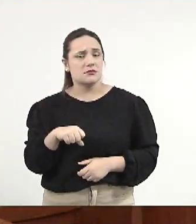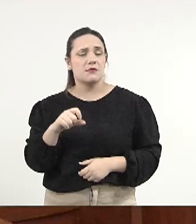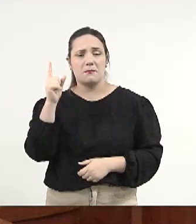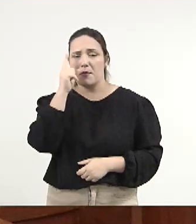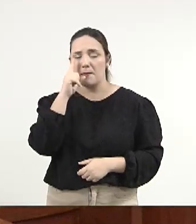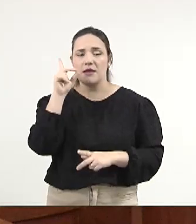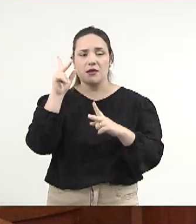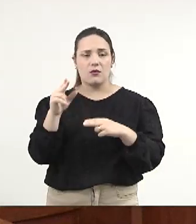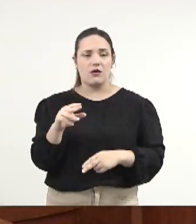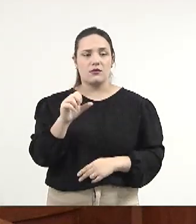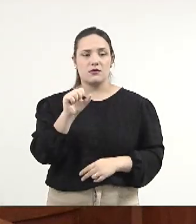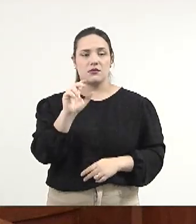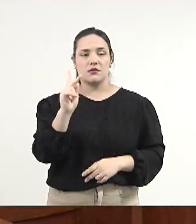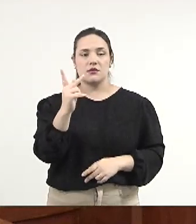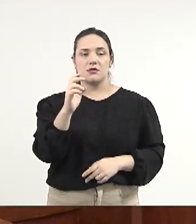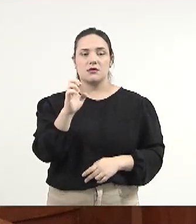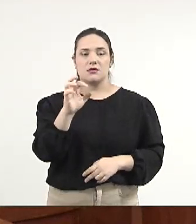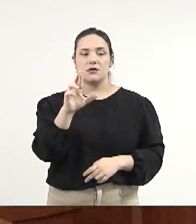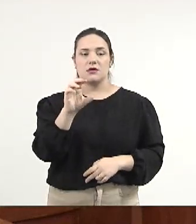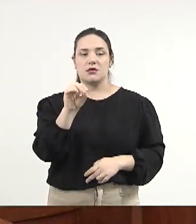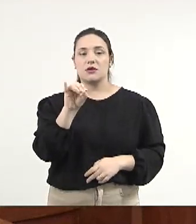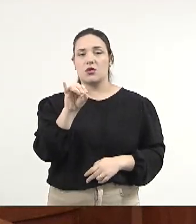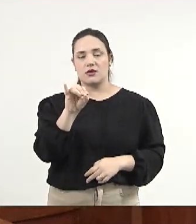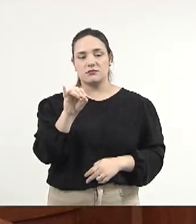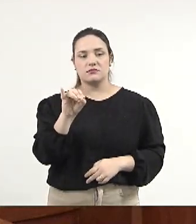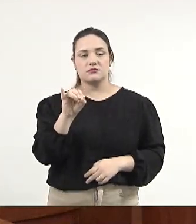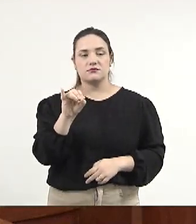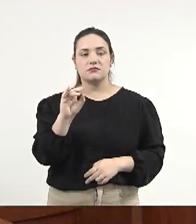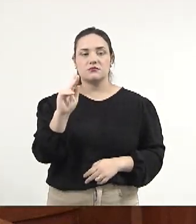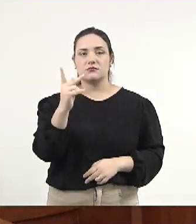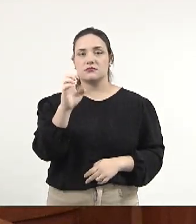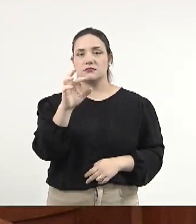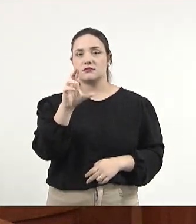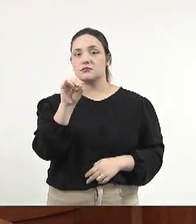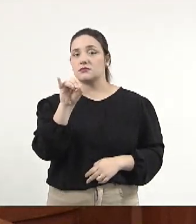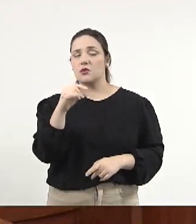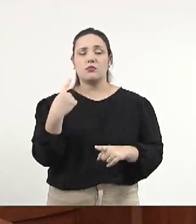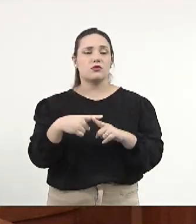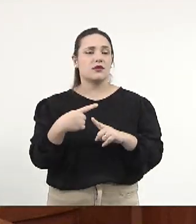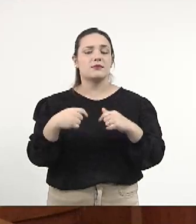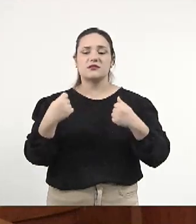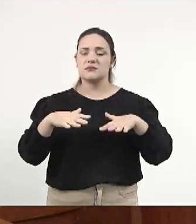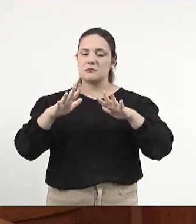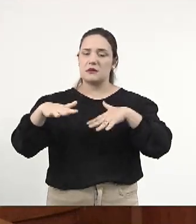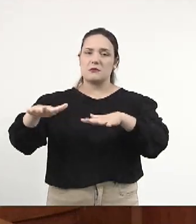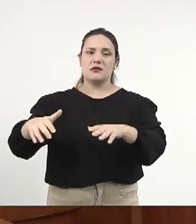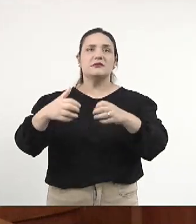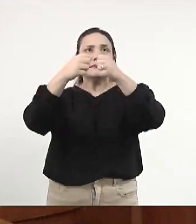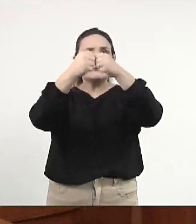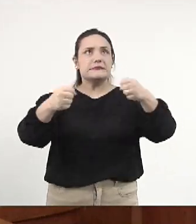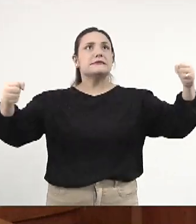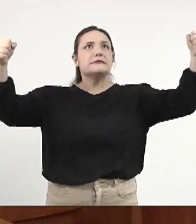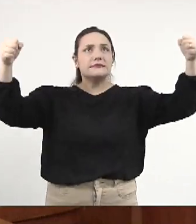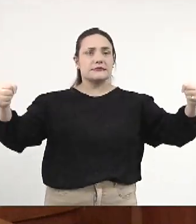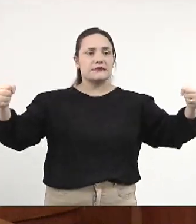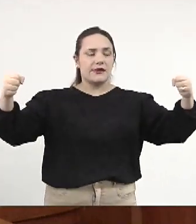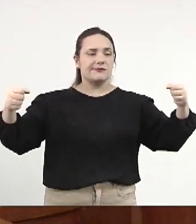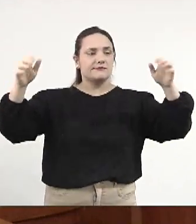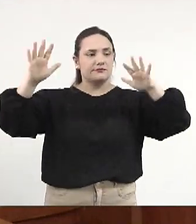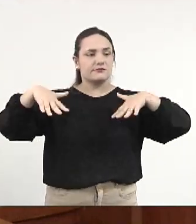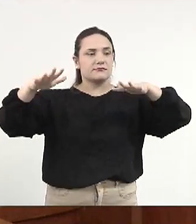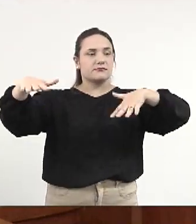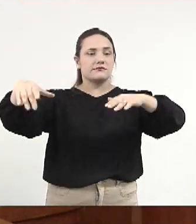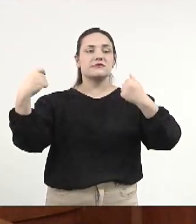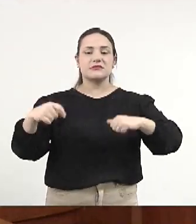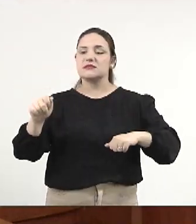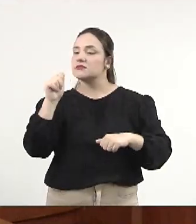deputado João. Sabe por quê? Porque além de ter que fazer manifestação, abrir faixa aqui e ali, elas têm que